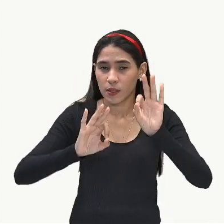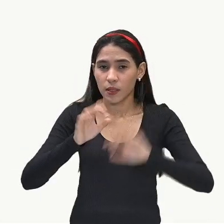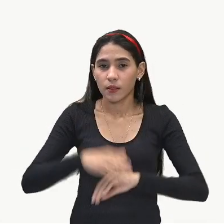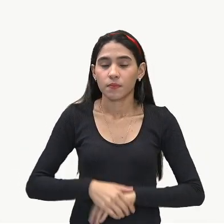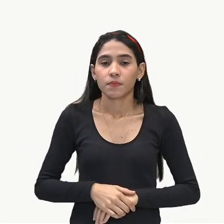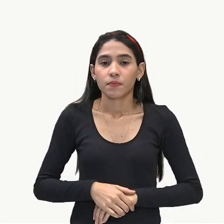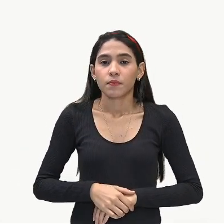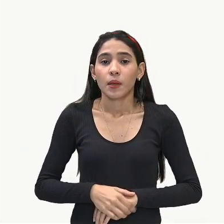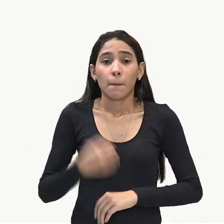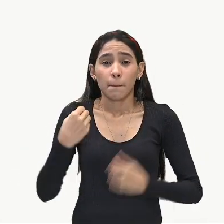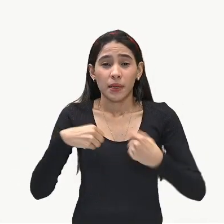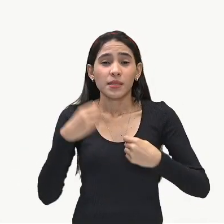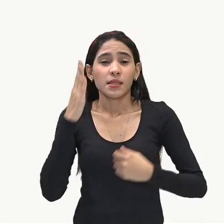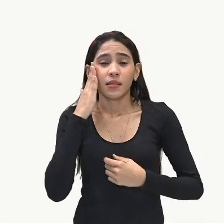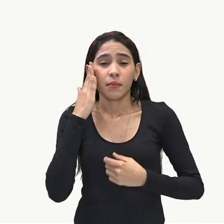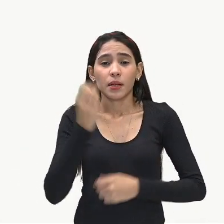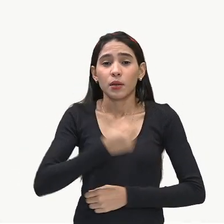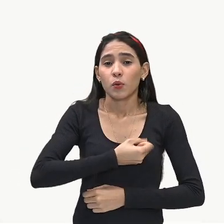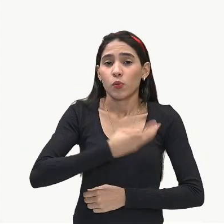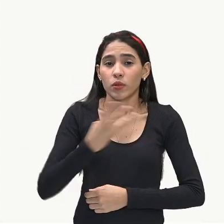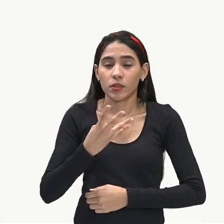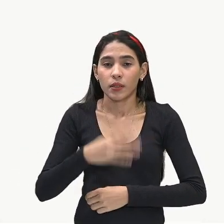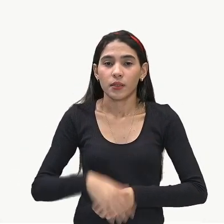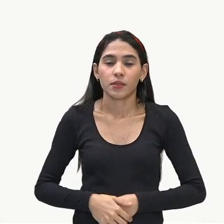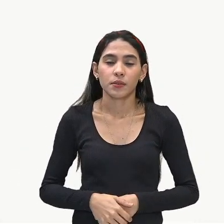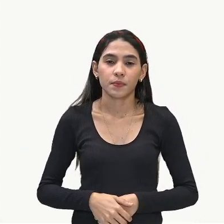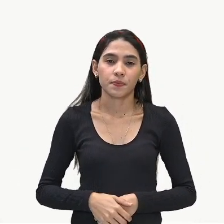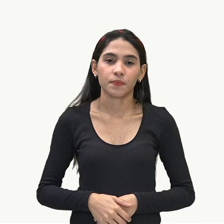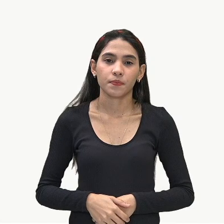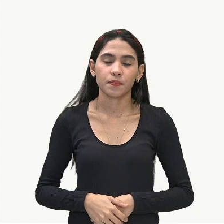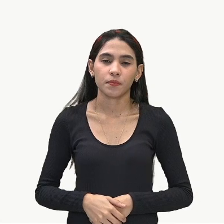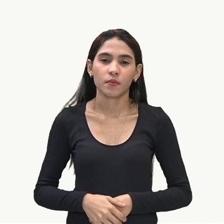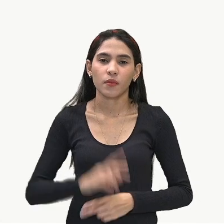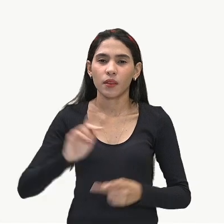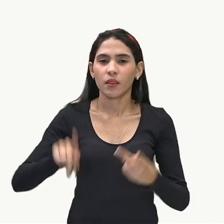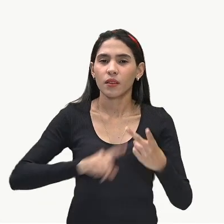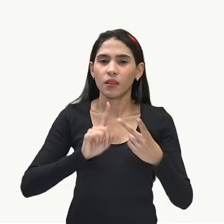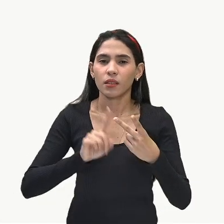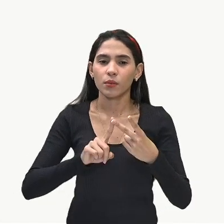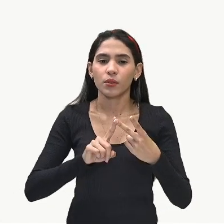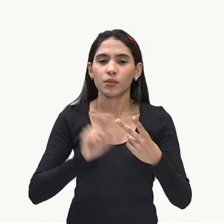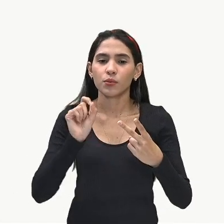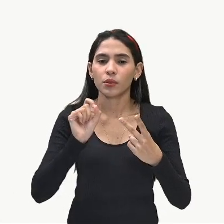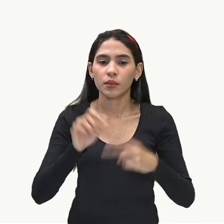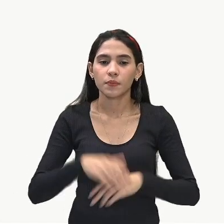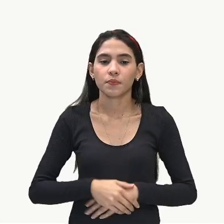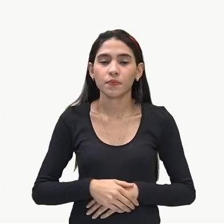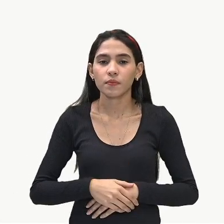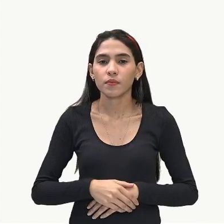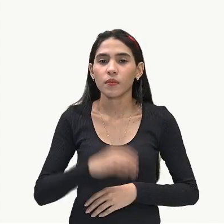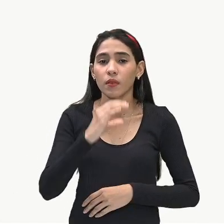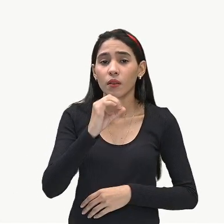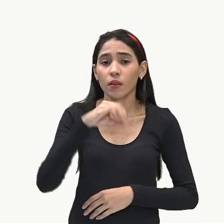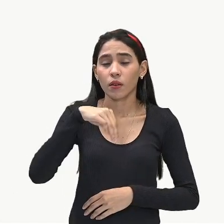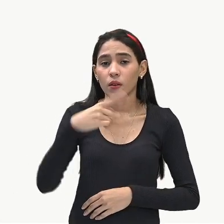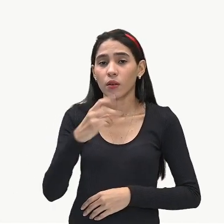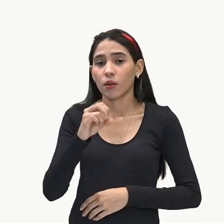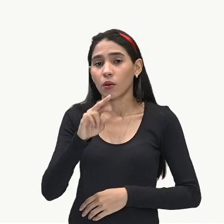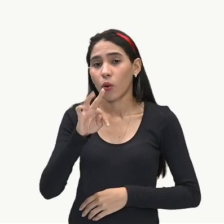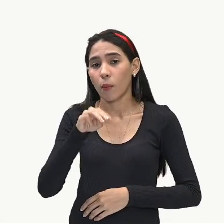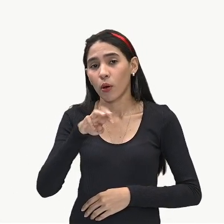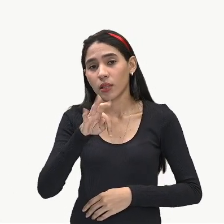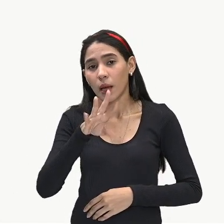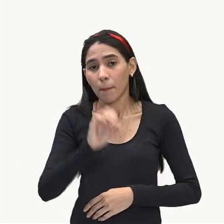a quantidade de termos, tá? E depois é quanto ao seu comportamento. A quantidade está ligada